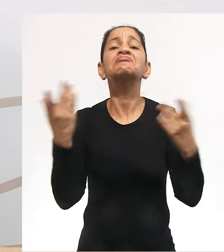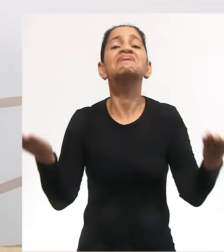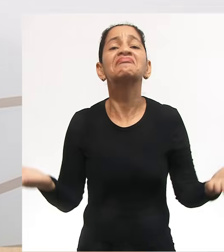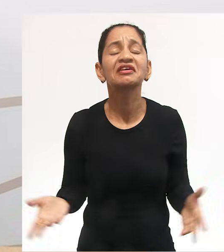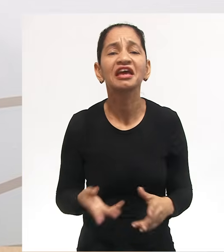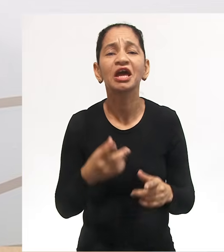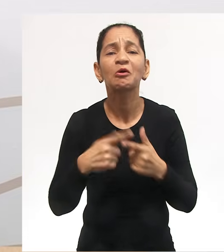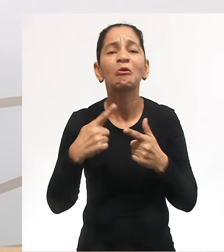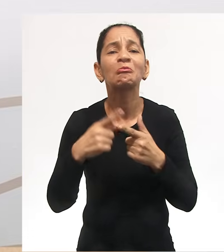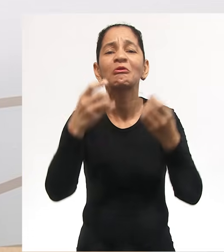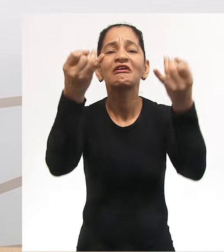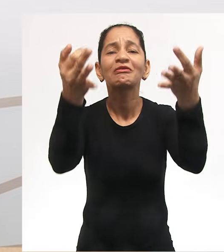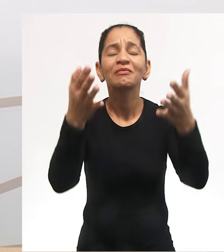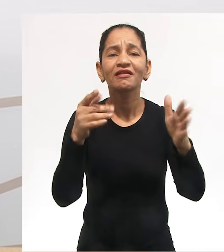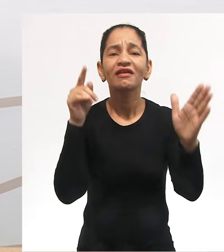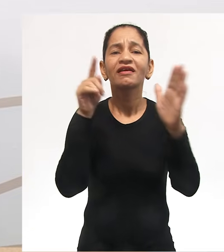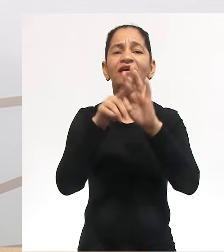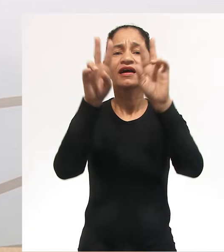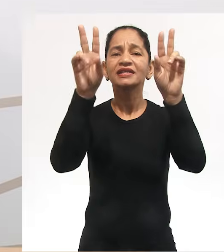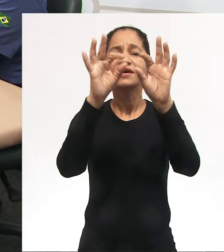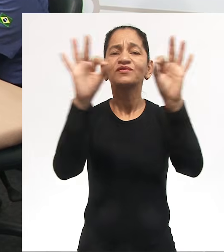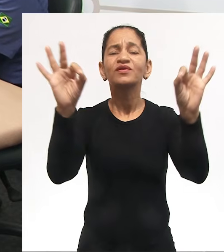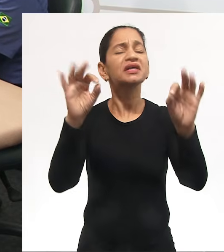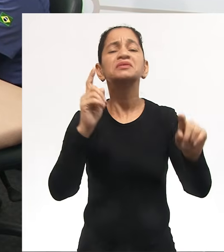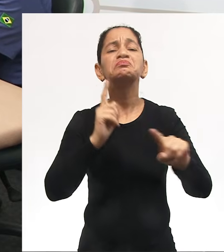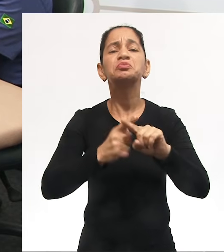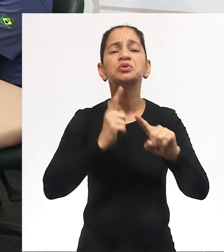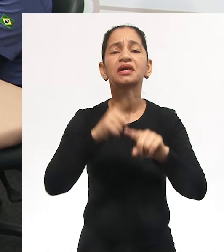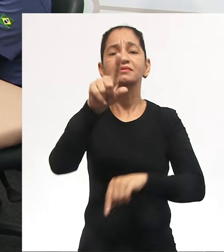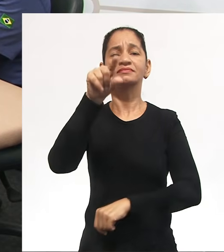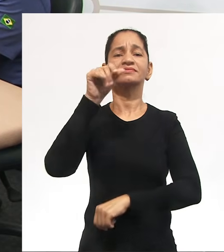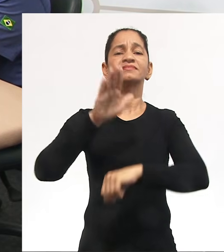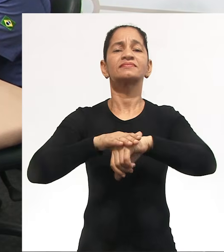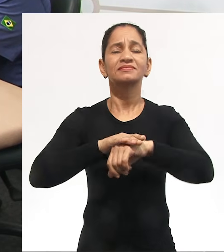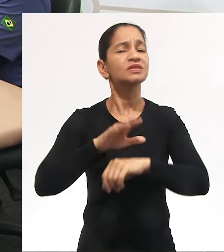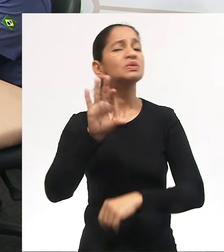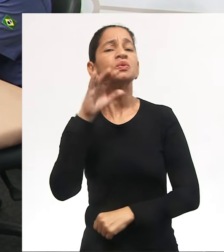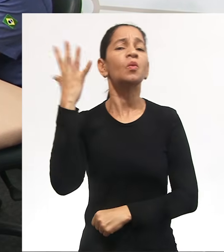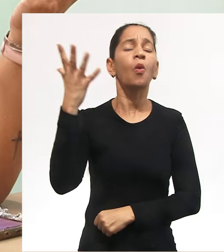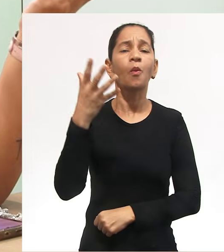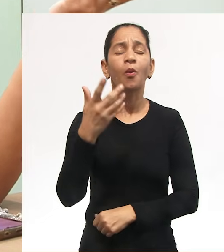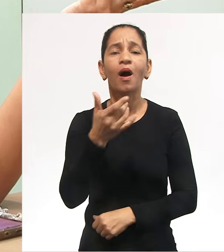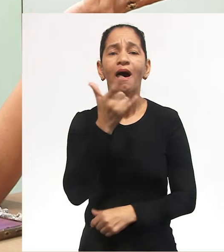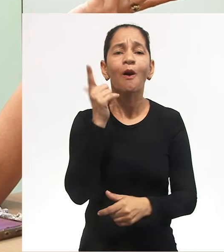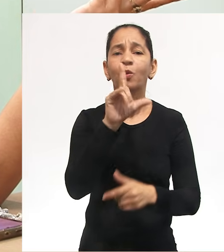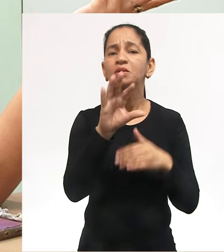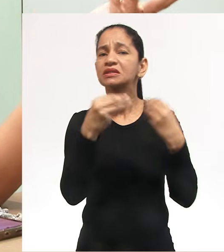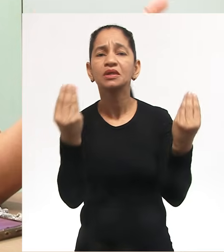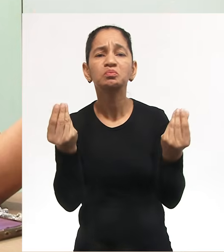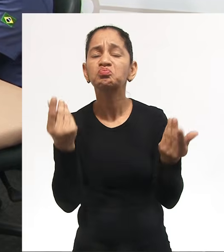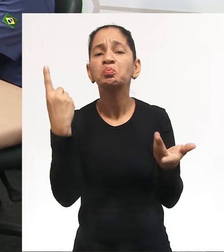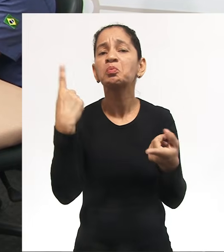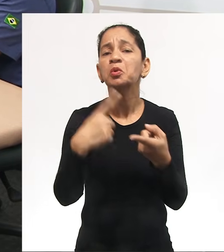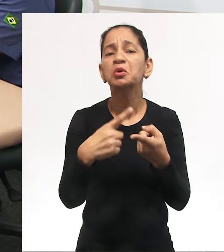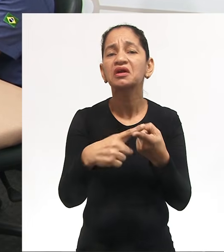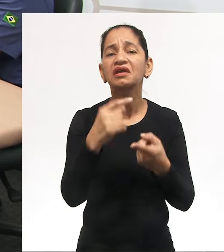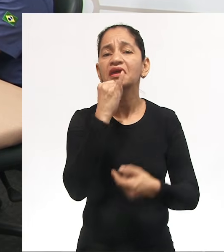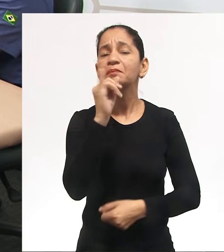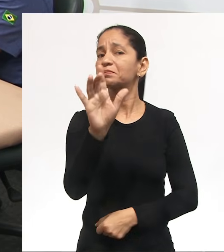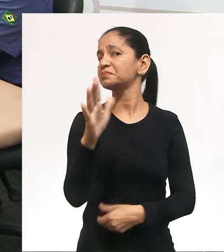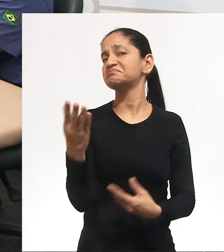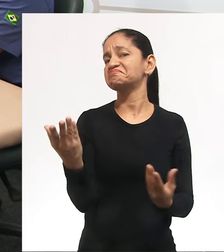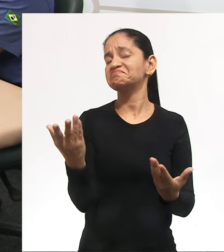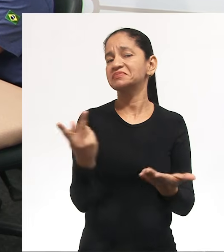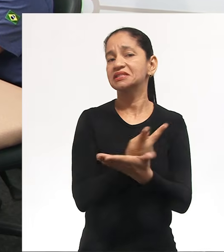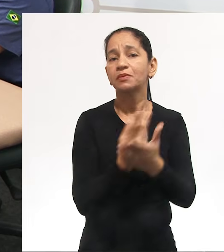E por que a Minha Cidade é uma obra de arte? Por quê? Então, Por quê? vamos lá. Vamos saber, você Como- sabe por como quê? houve a concepção desse projeto? De